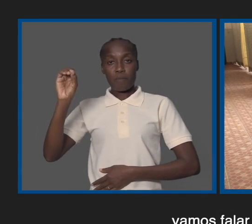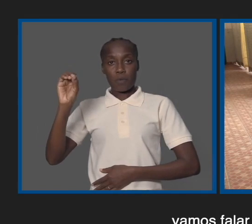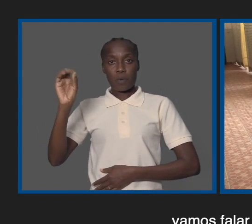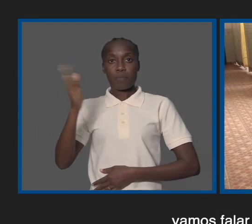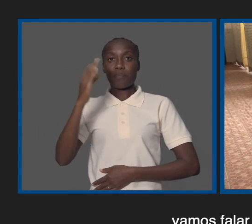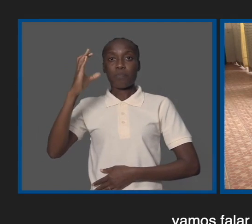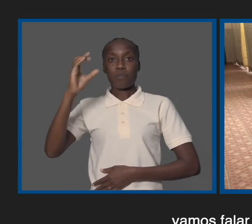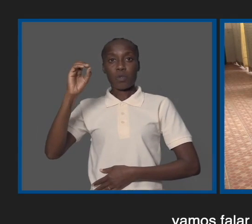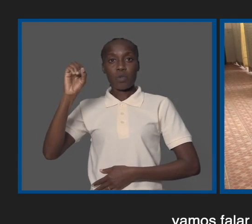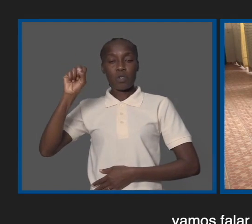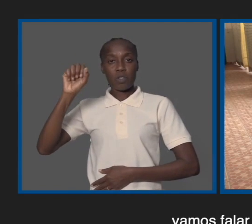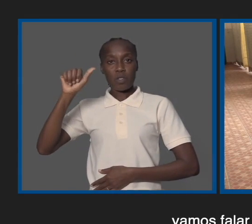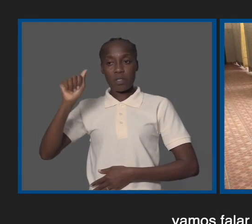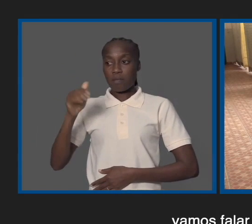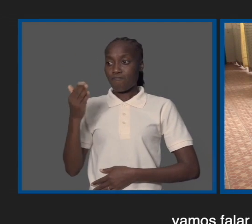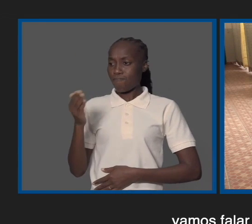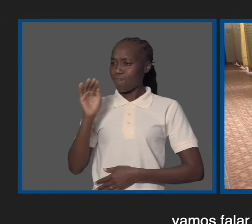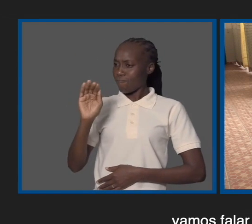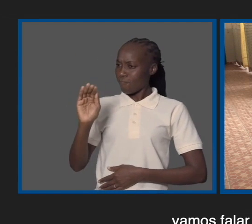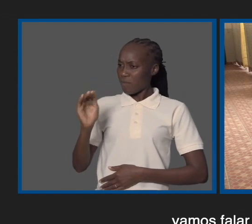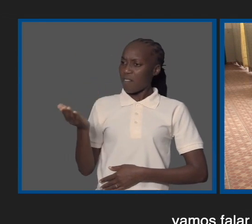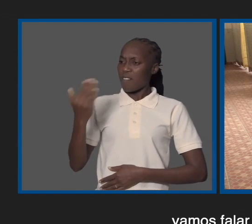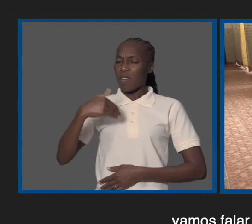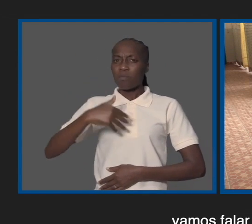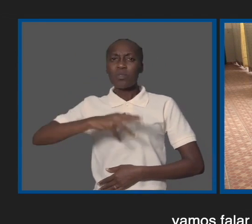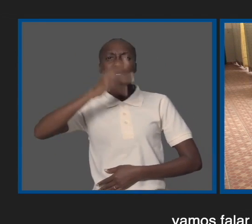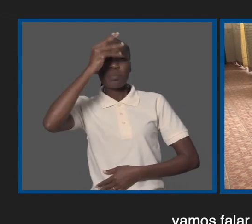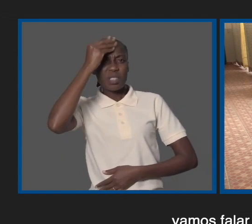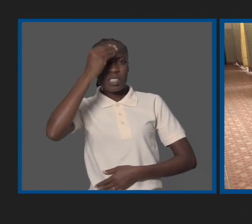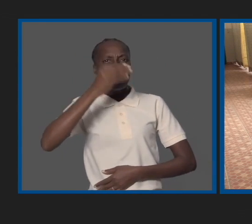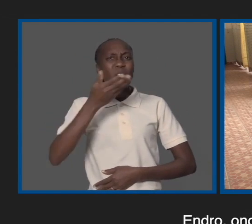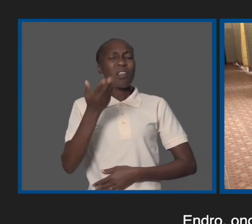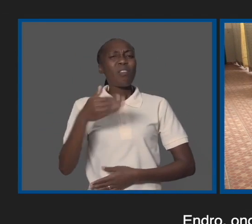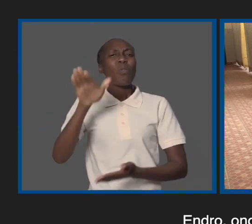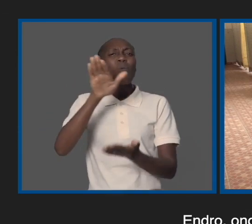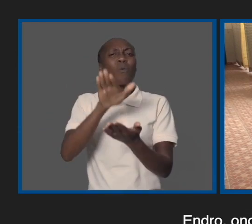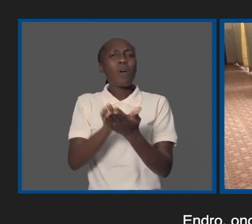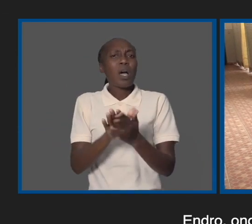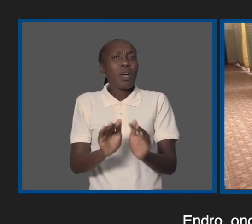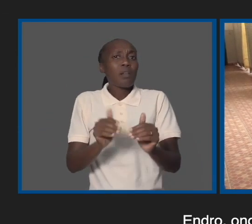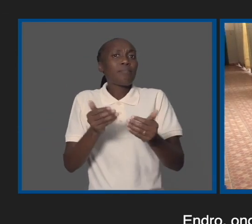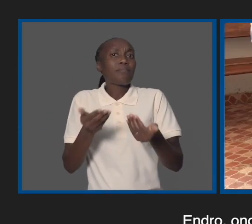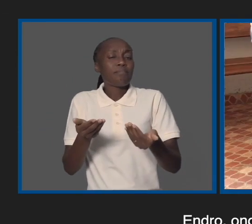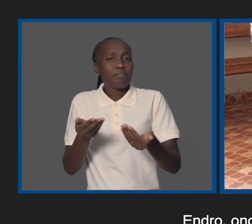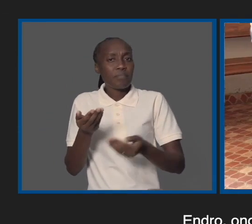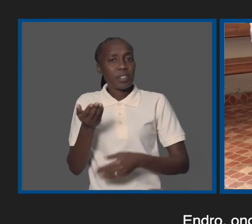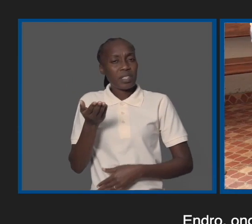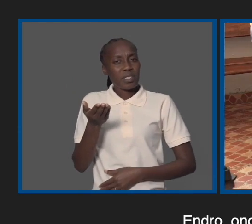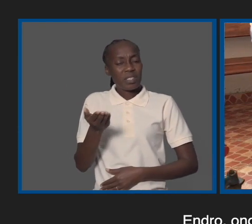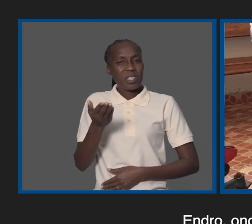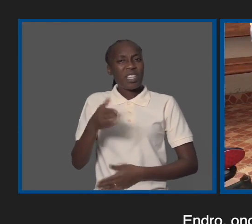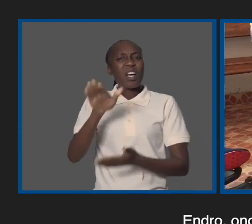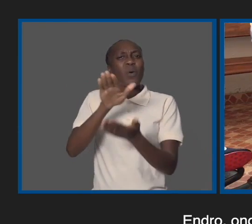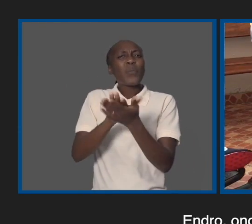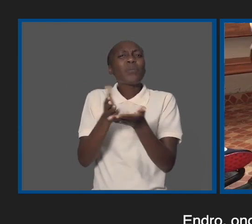Vamos falar com Andro Cossa. Andro, vamos entender um